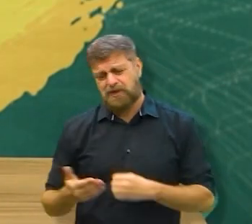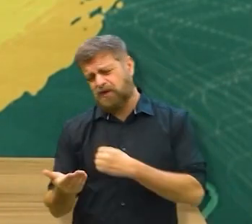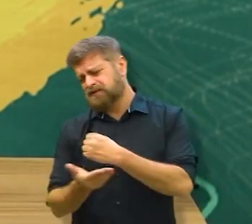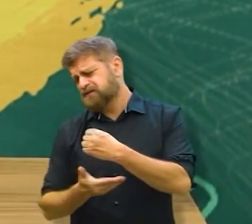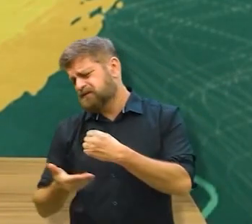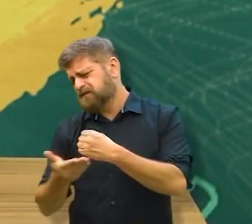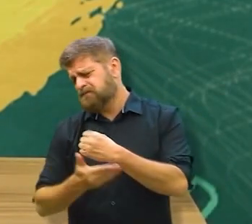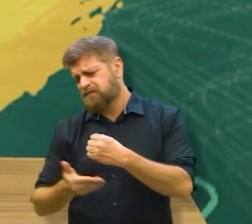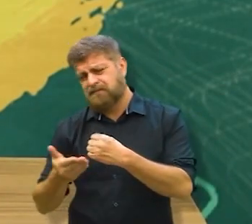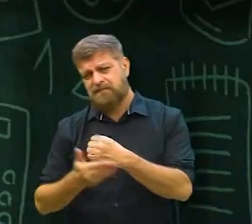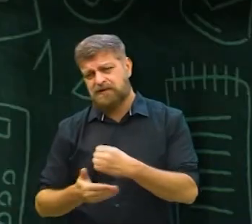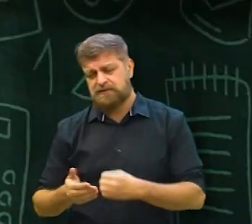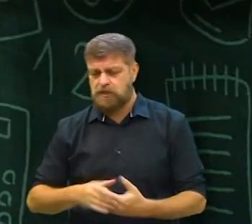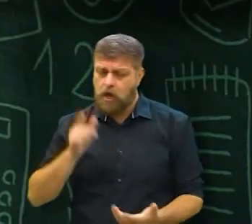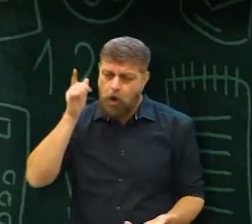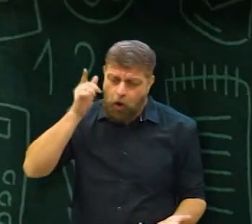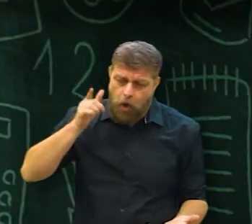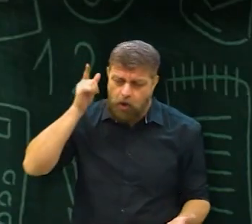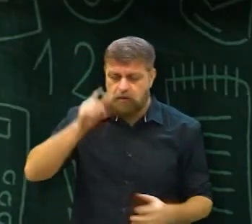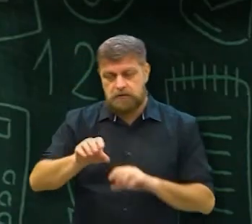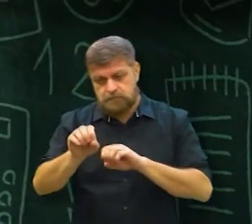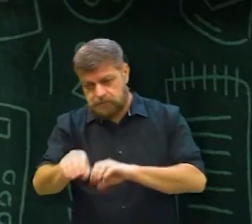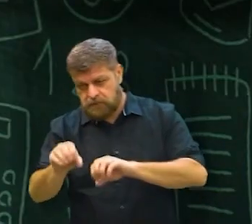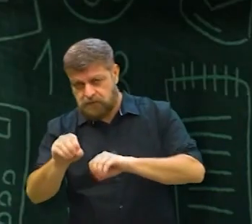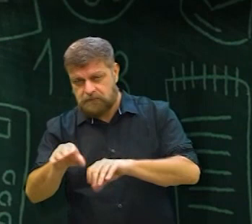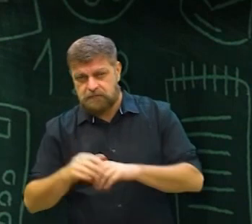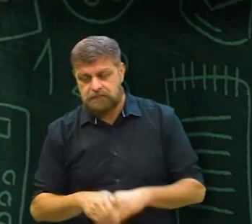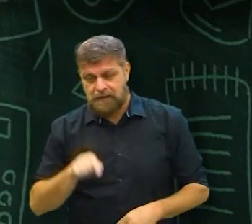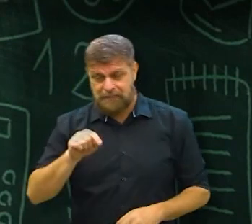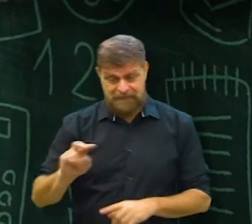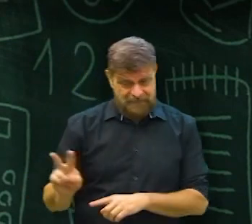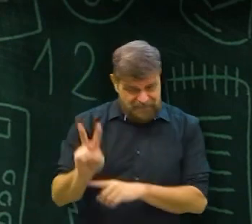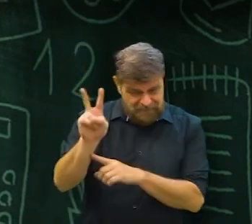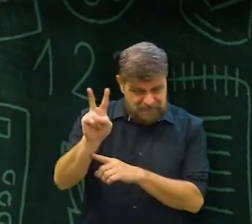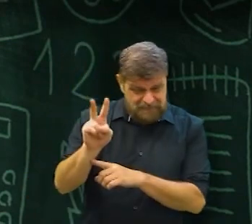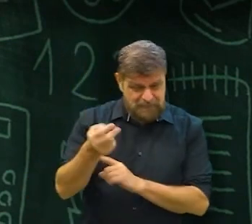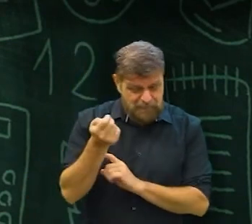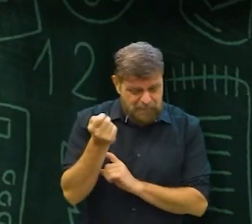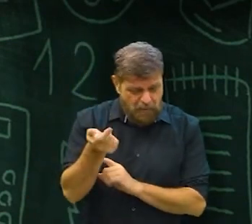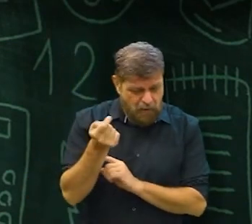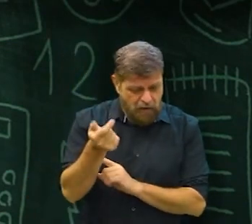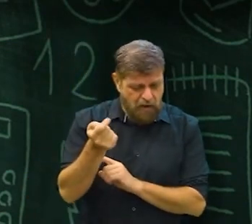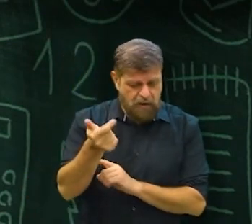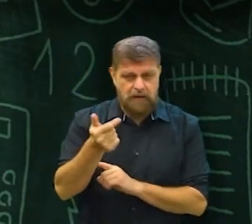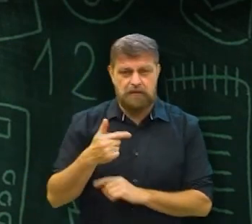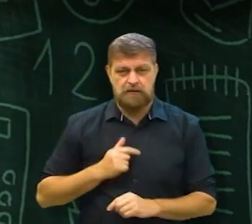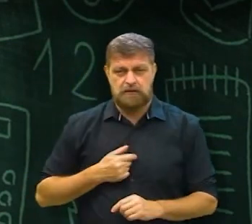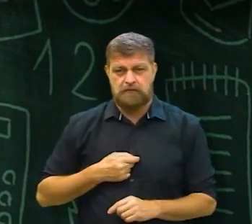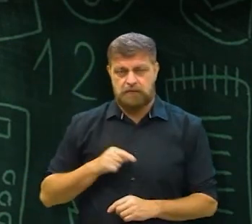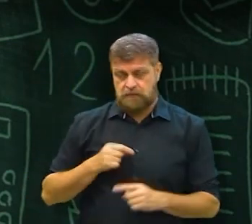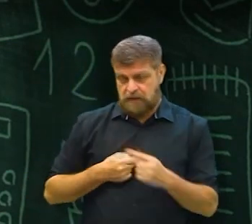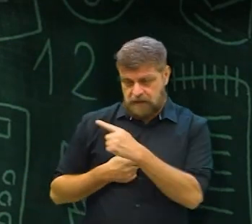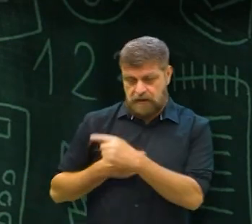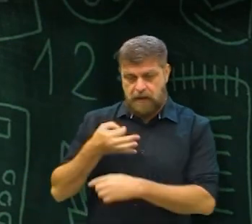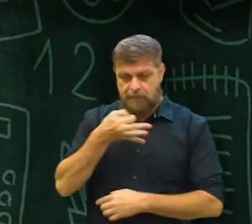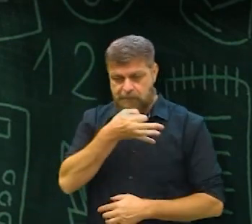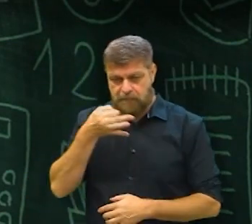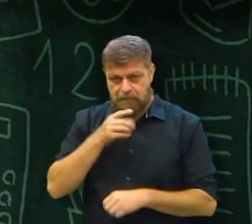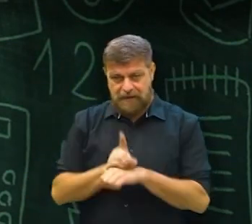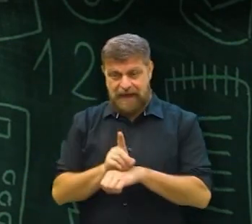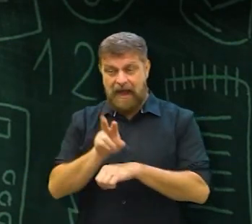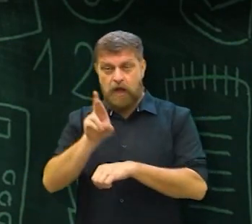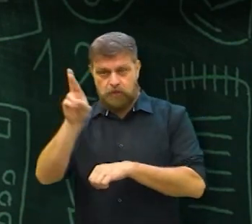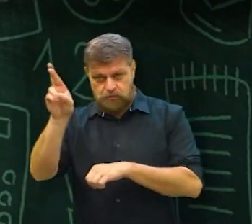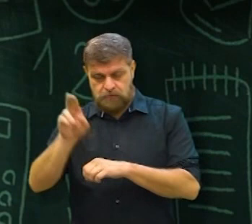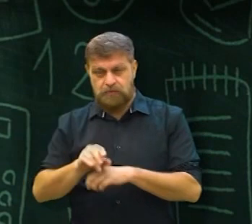são essenciais, obviamente, na educação, né? E muitas vezes nem tão valorizados são. E isso que o Ismael falou, o Ismael